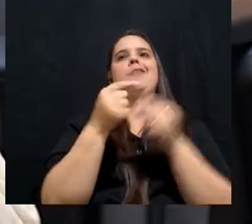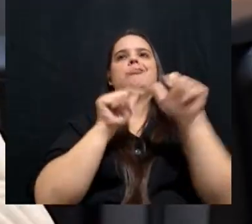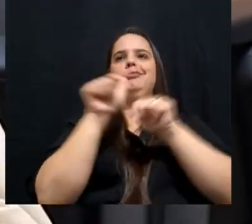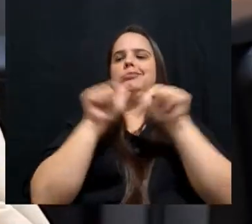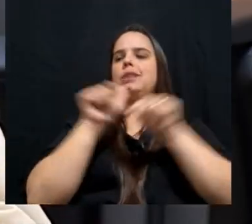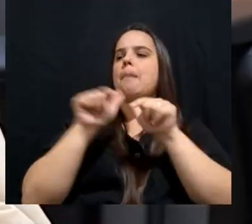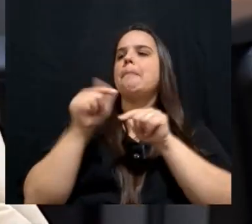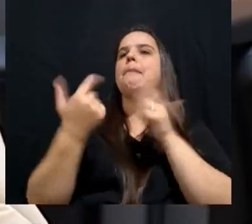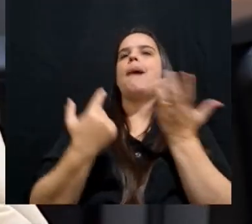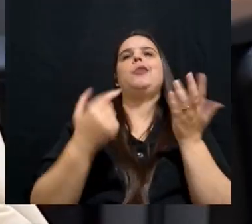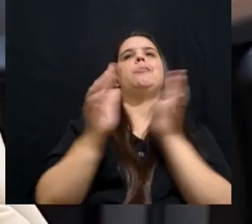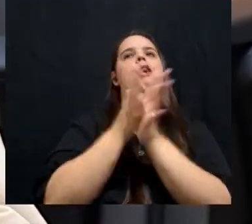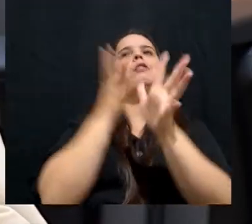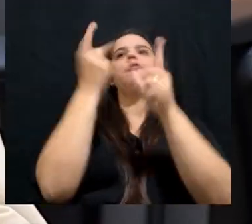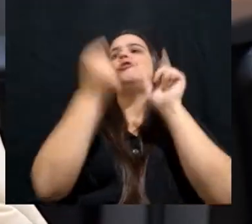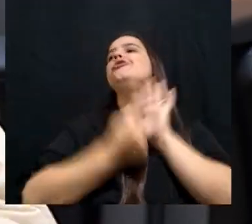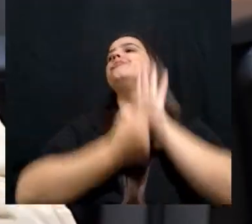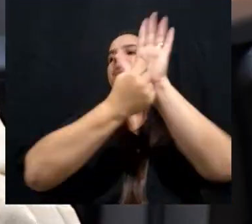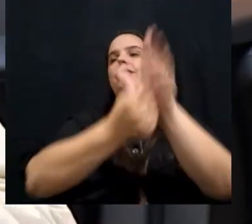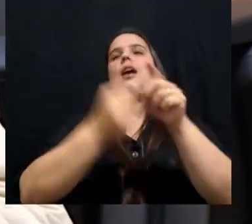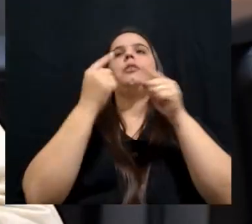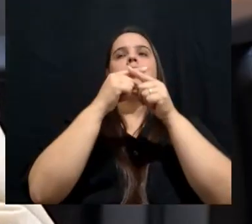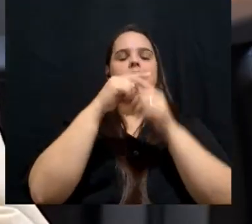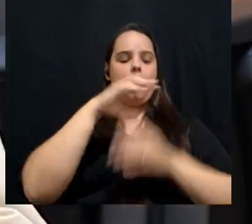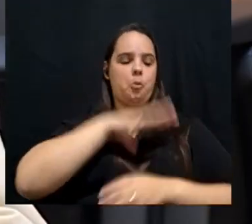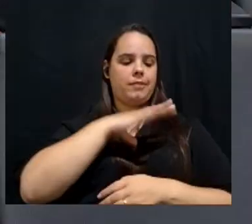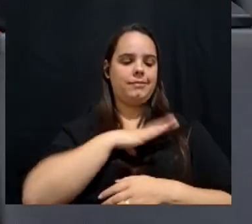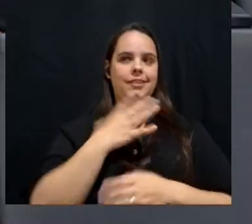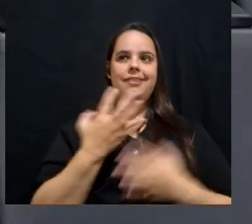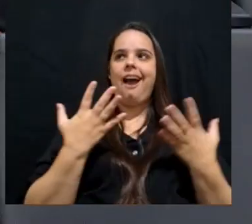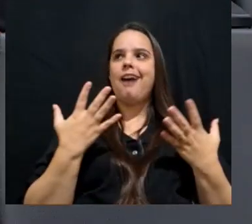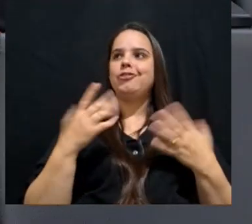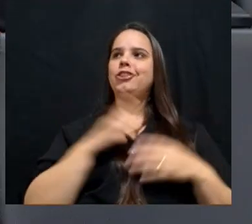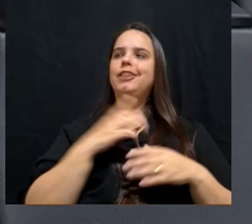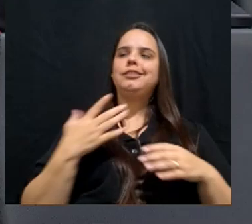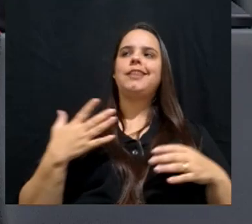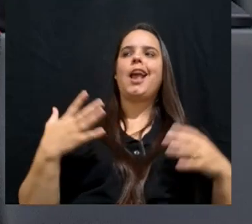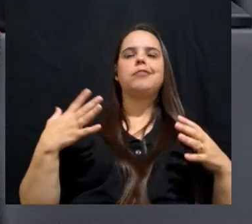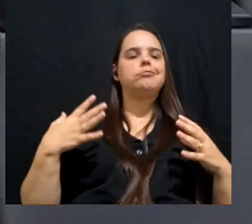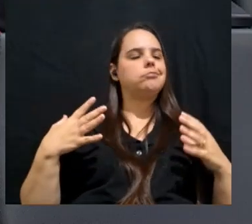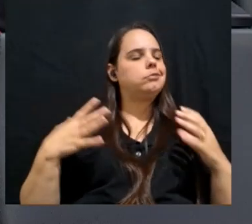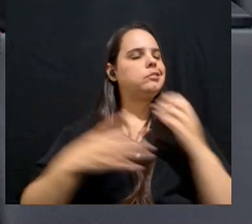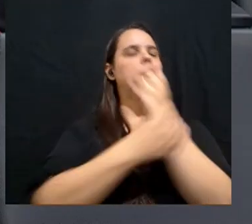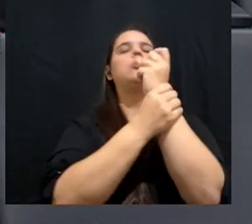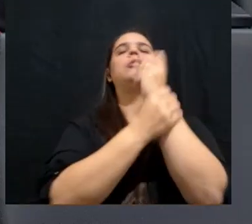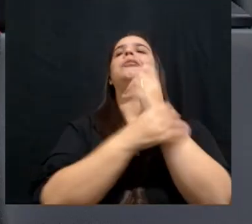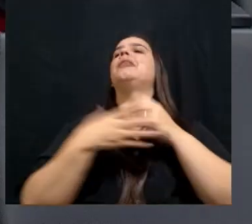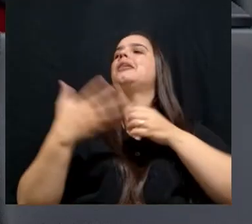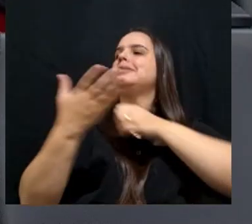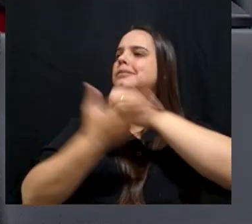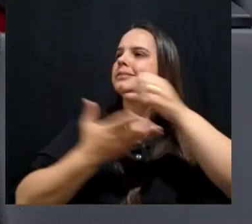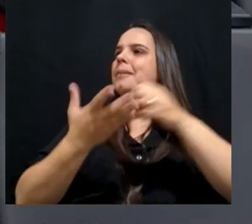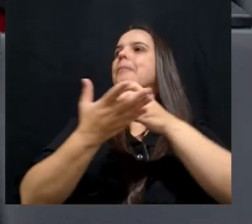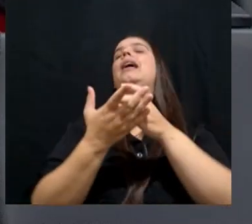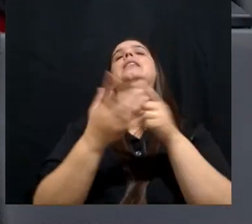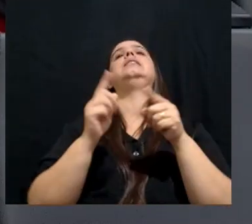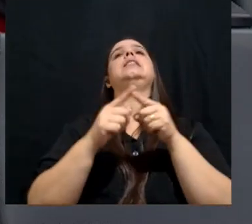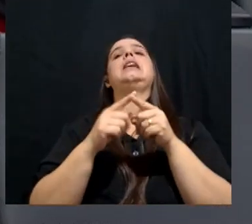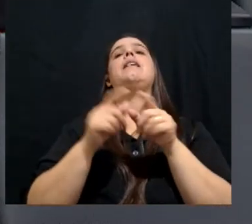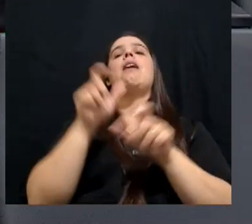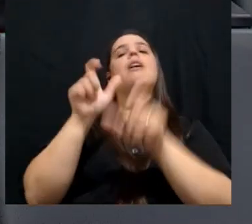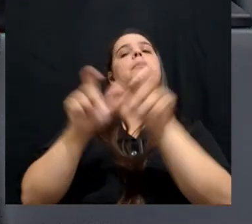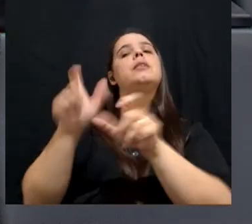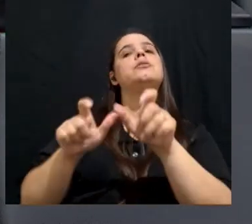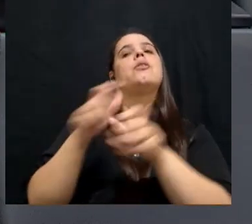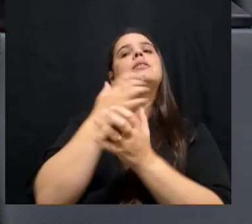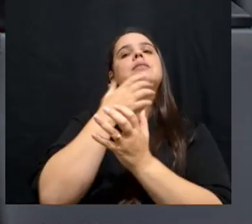encontrar uma cidade mais preparada para também nos acolher. E eles ficam esperando também, né, vereadora? Aposto que já estão esperando o